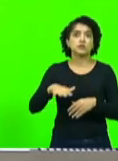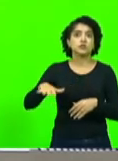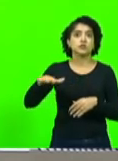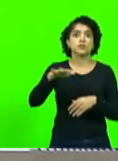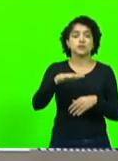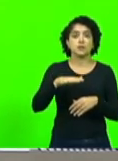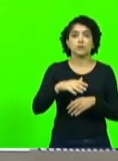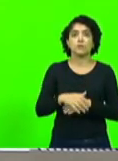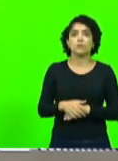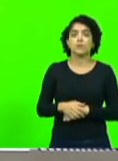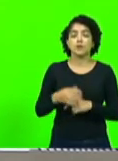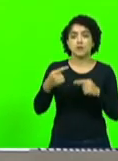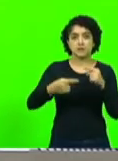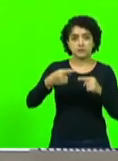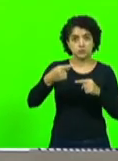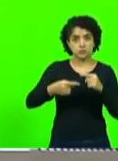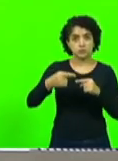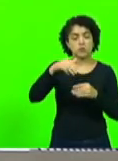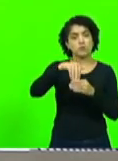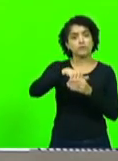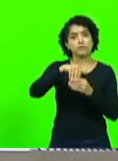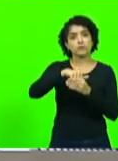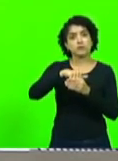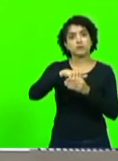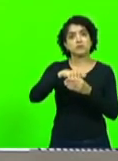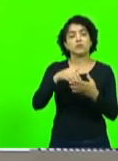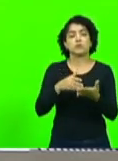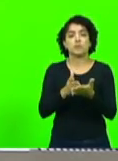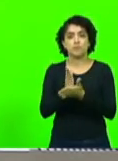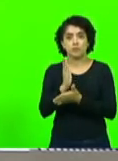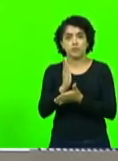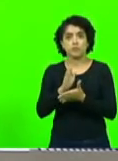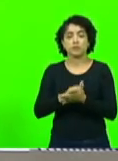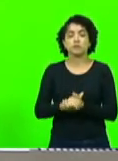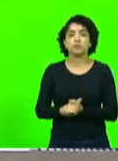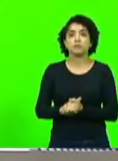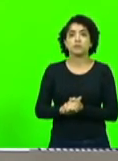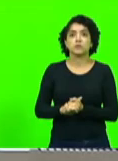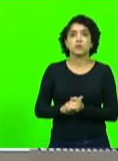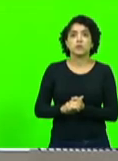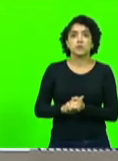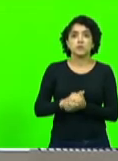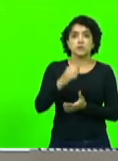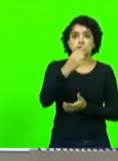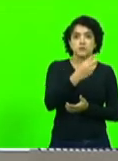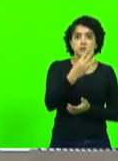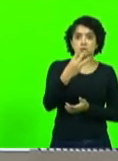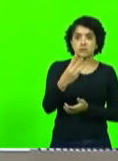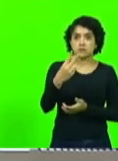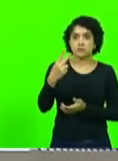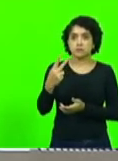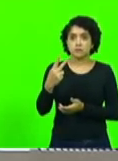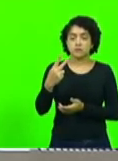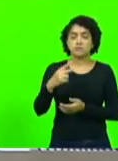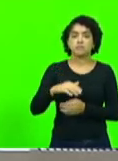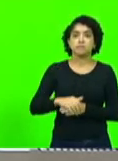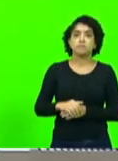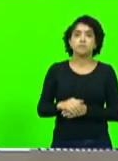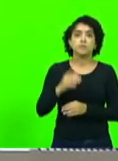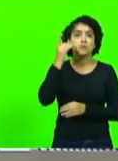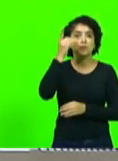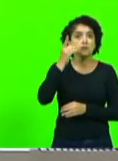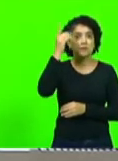Em discussão, em votação, aprovado. Moção 133, autora